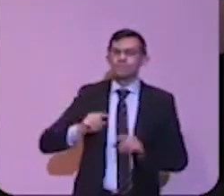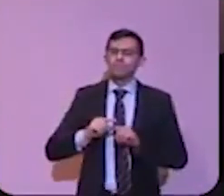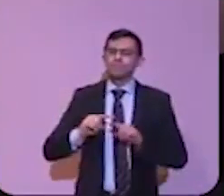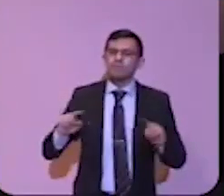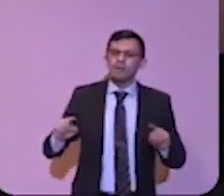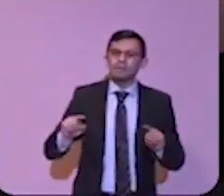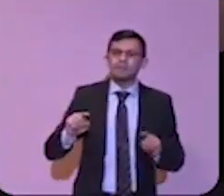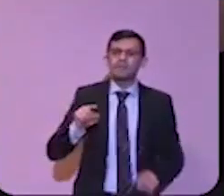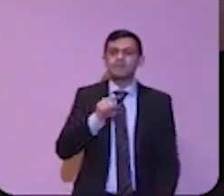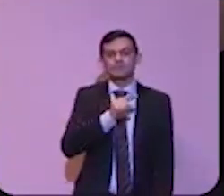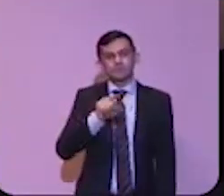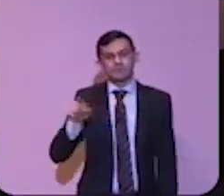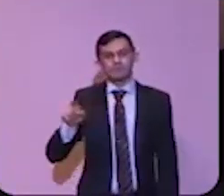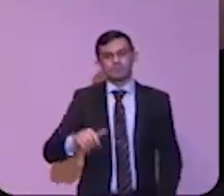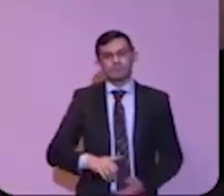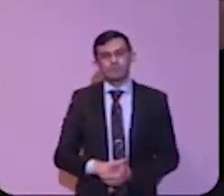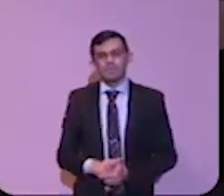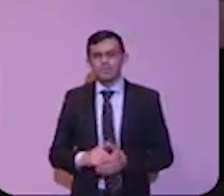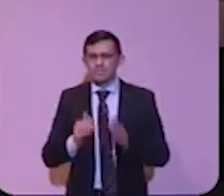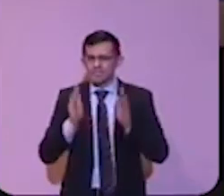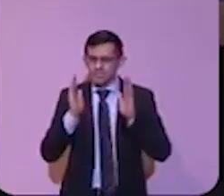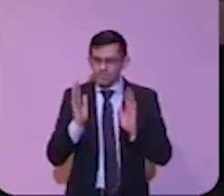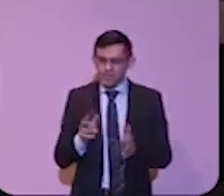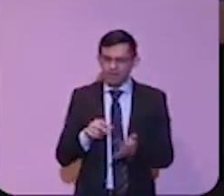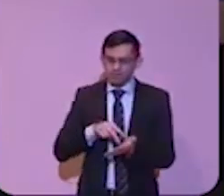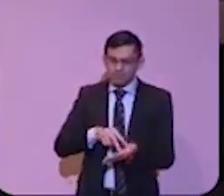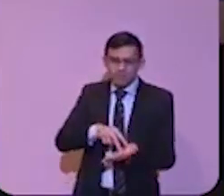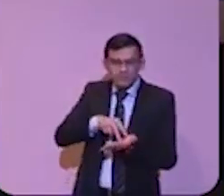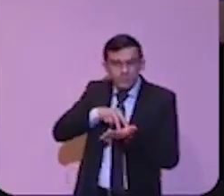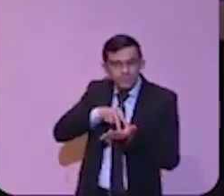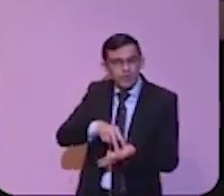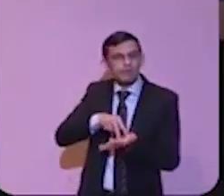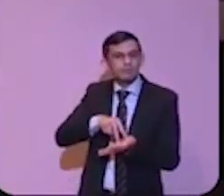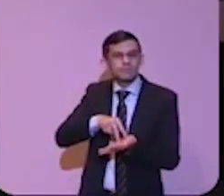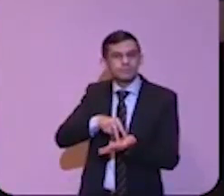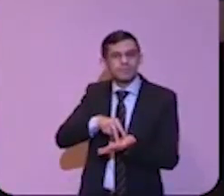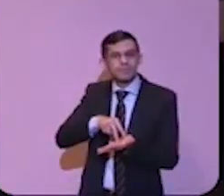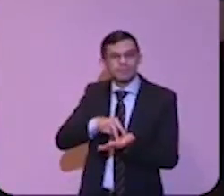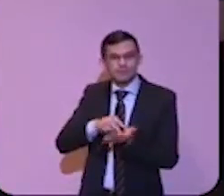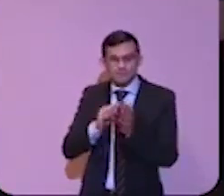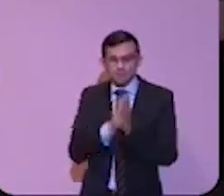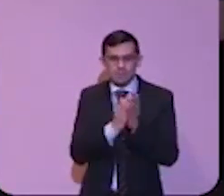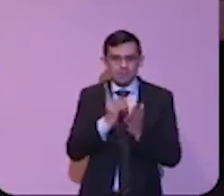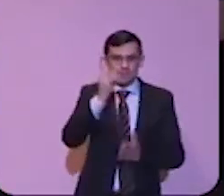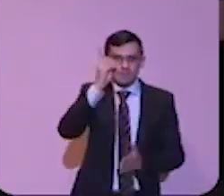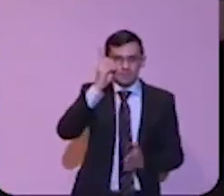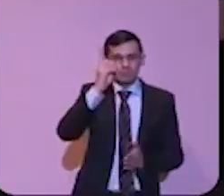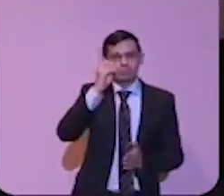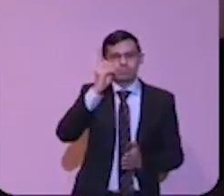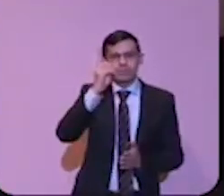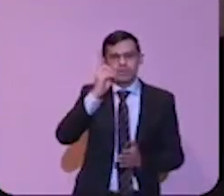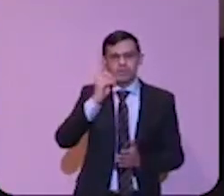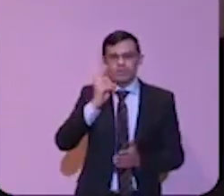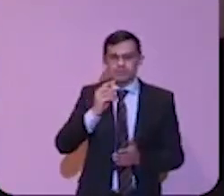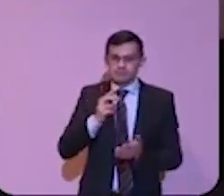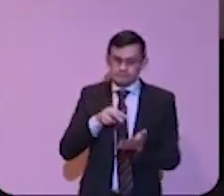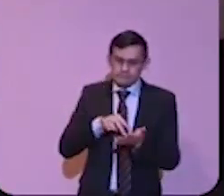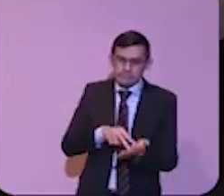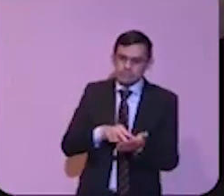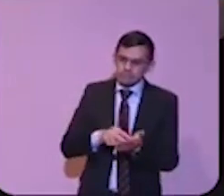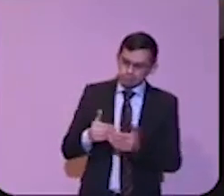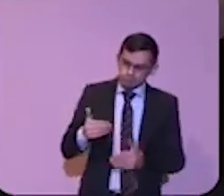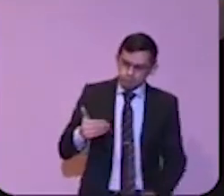Mas e você? Já permanece firme na palavra de Deus?